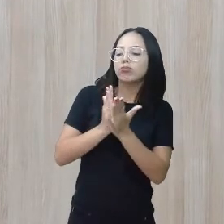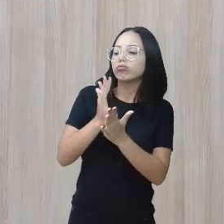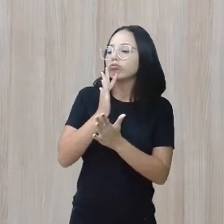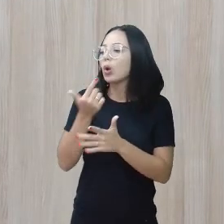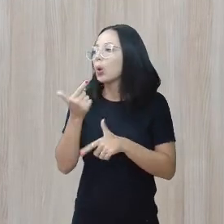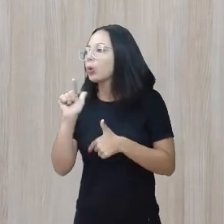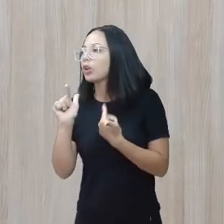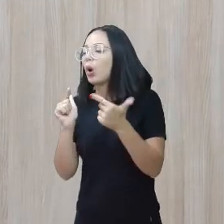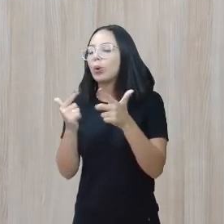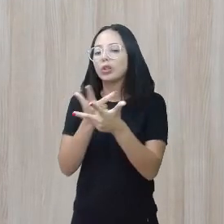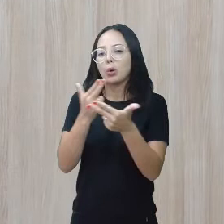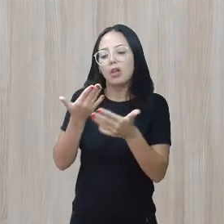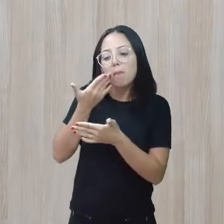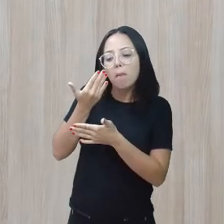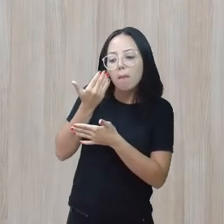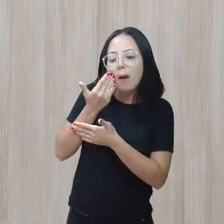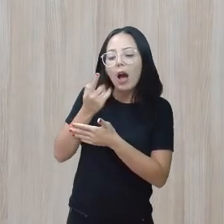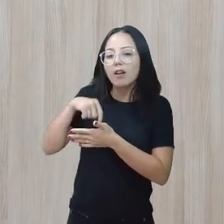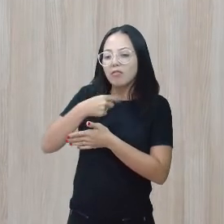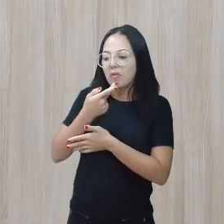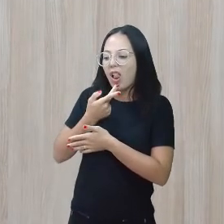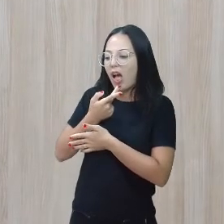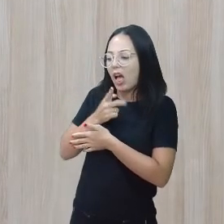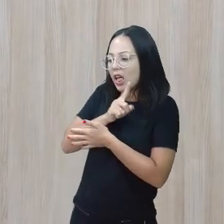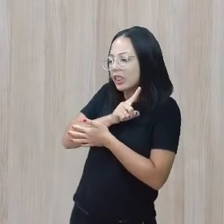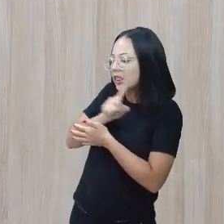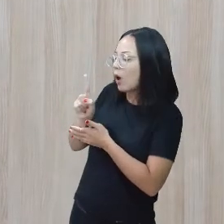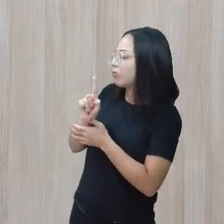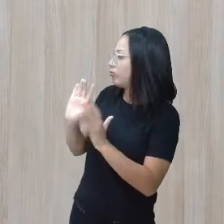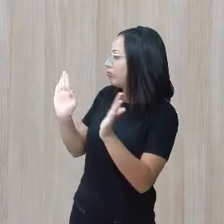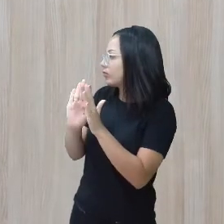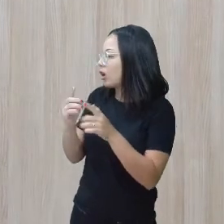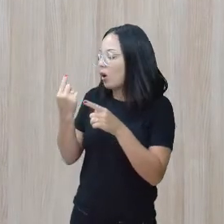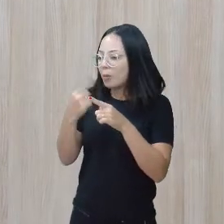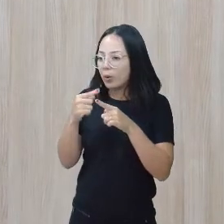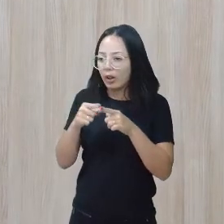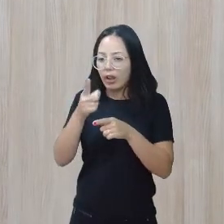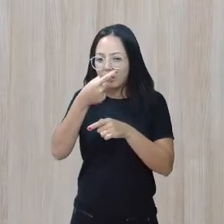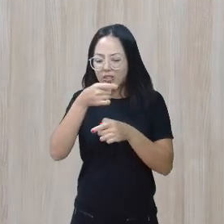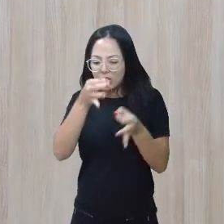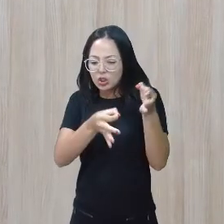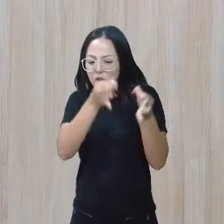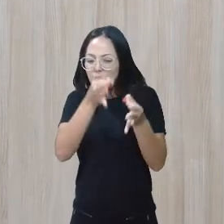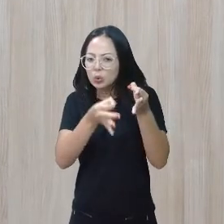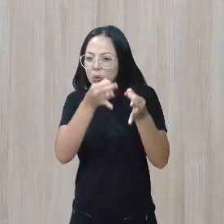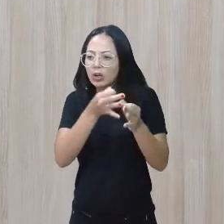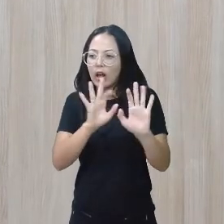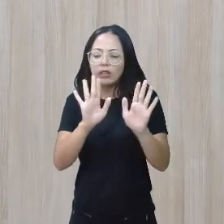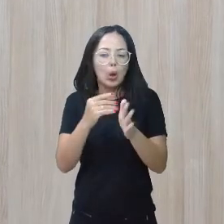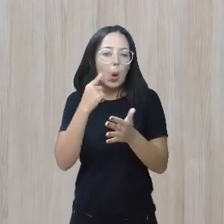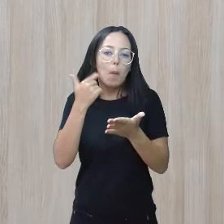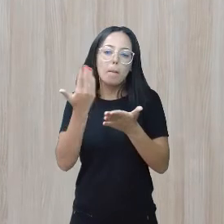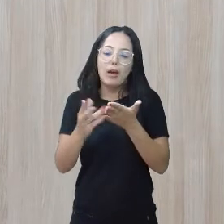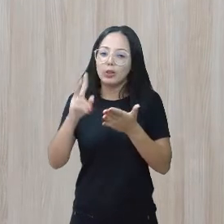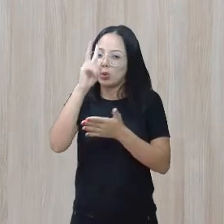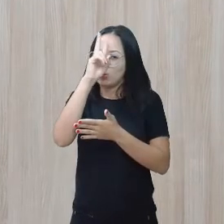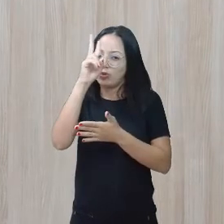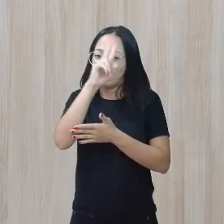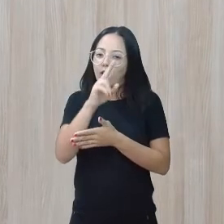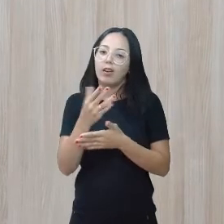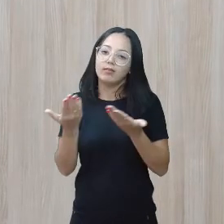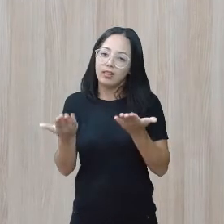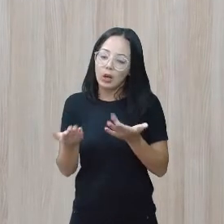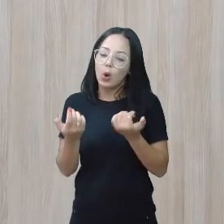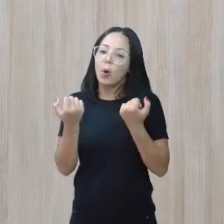né? A gente nunca pode dizer não de cara. Quem julga livro pela capa, minha gente, perde uma história que vocês não têm